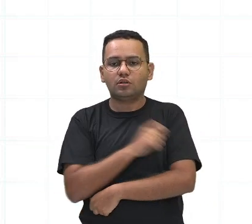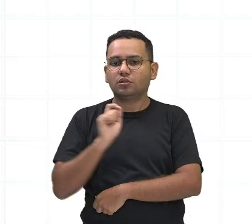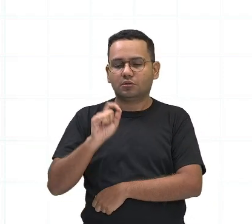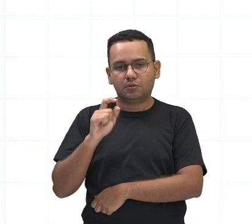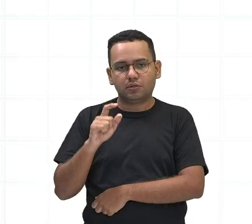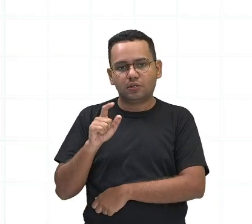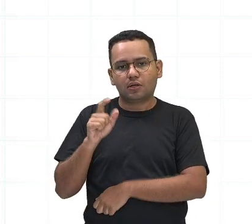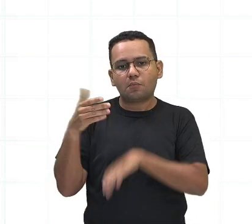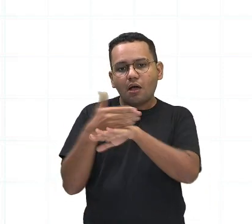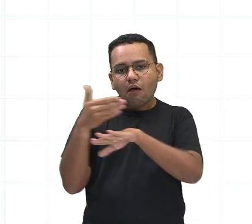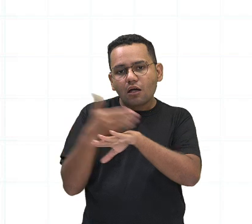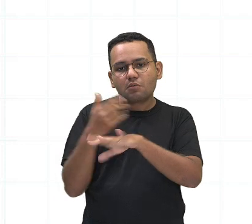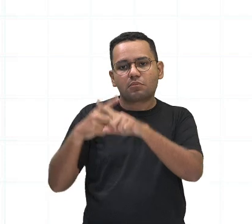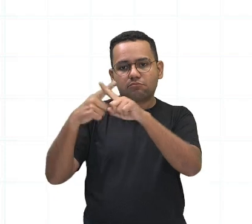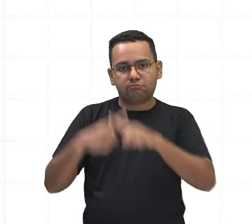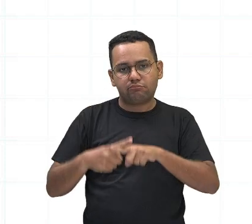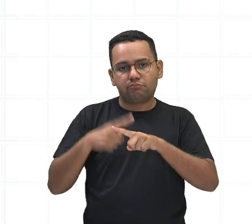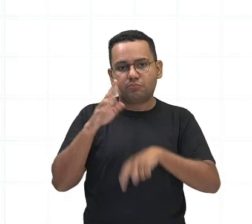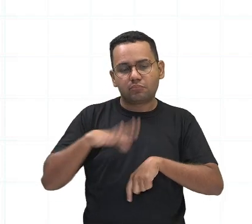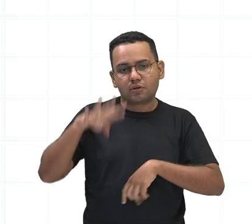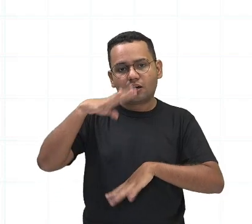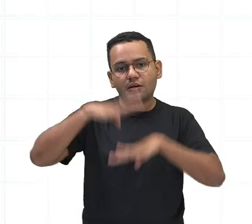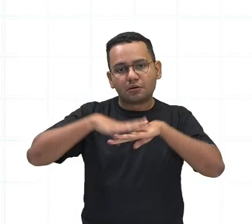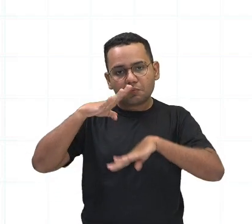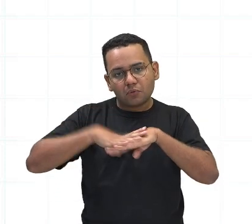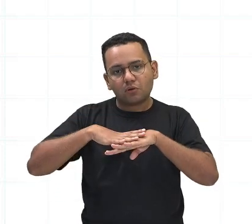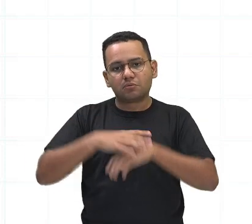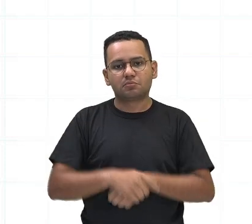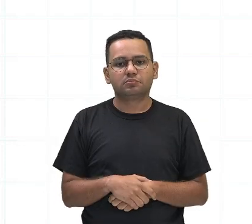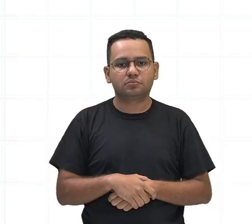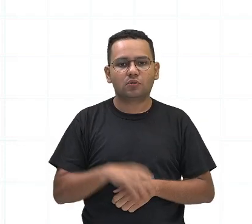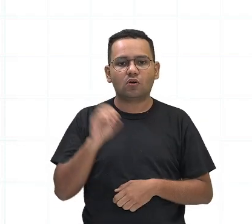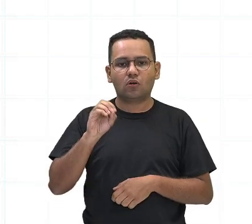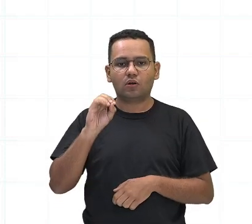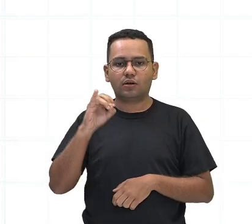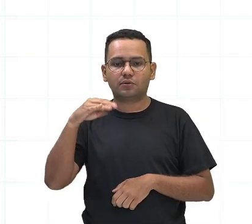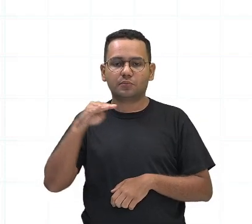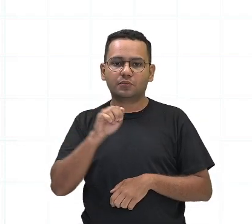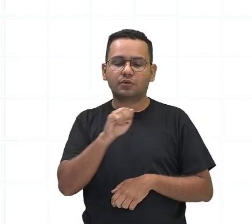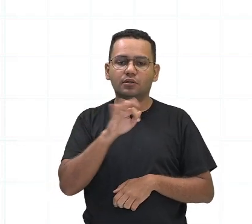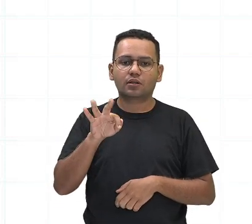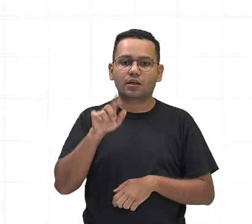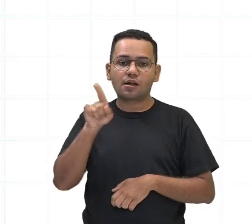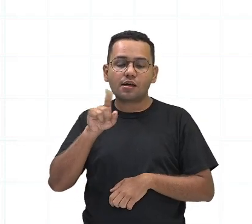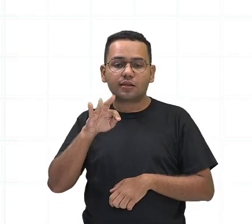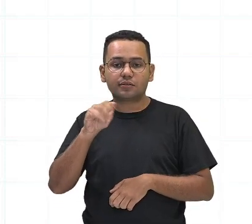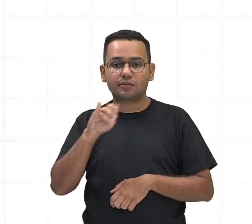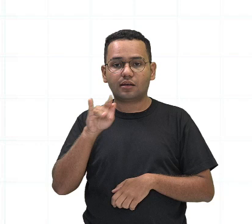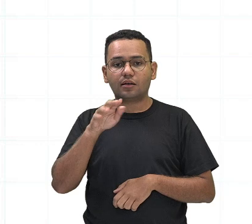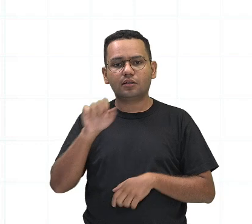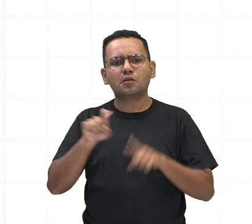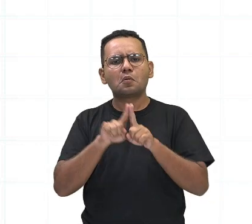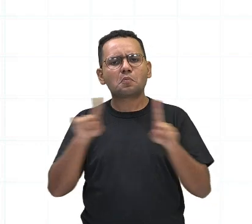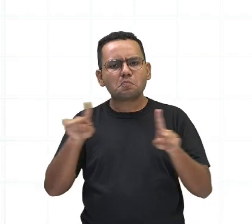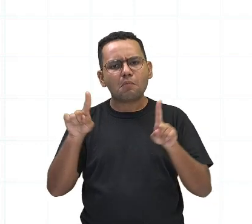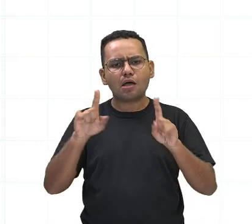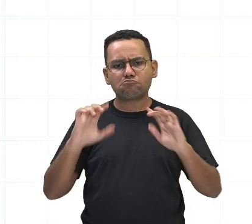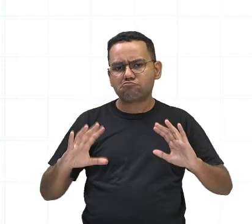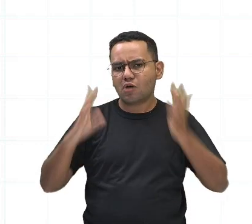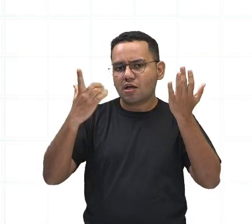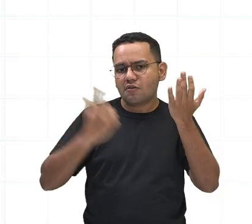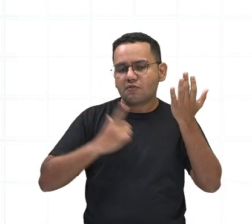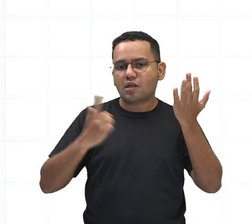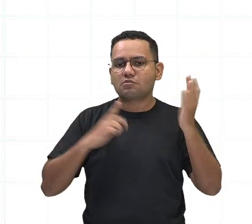de Matemática Sem Fronteiras, na Tailândia. O evento, que reuniu estudantes de 10 países, aconteceu de